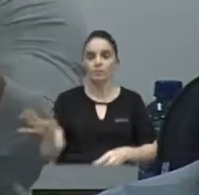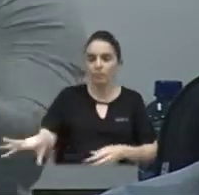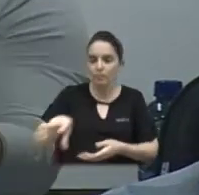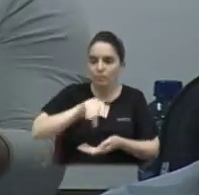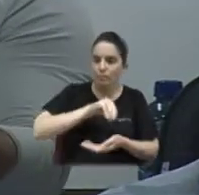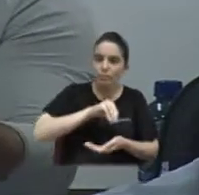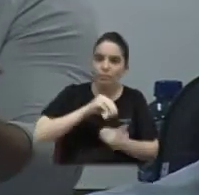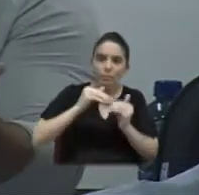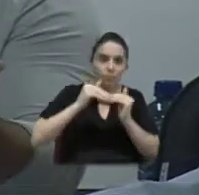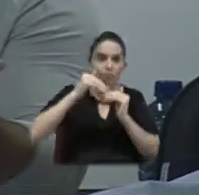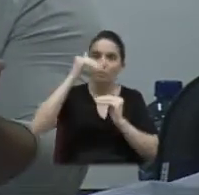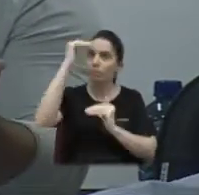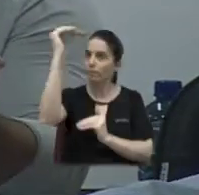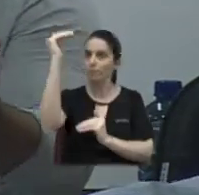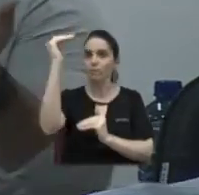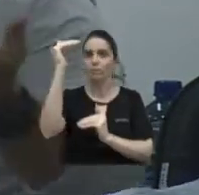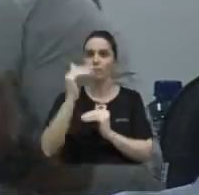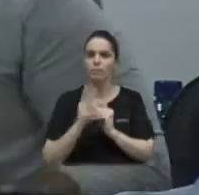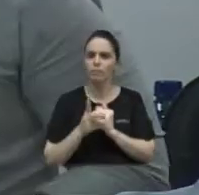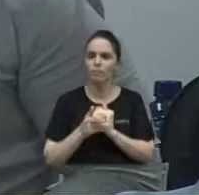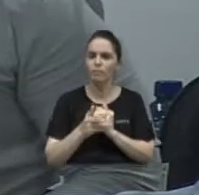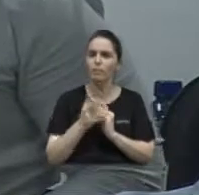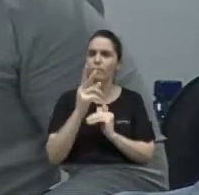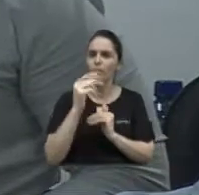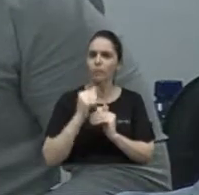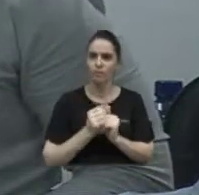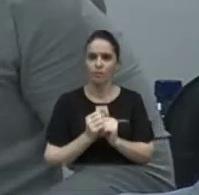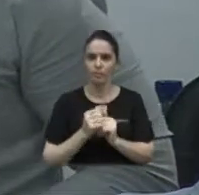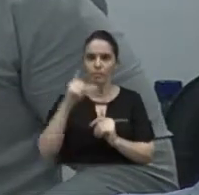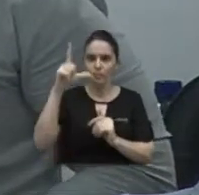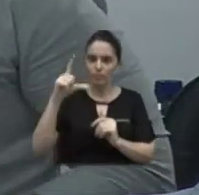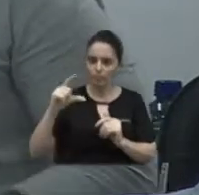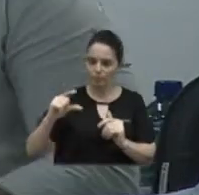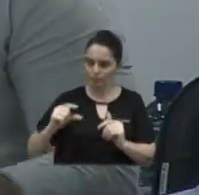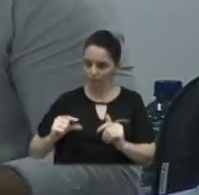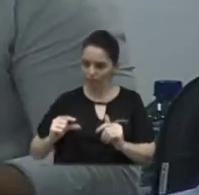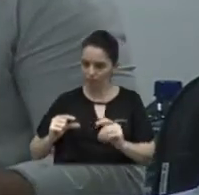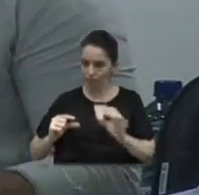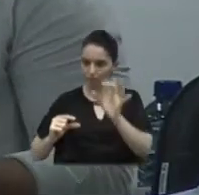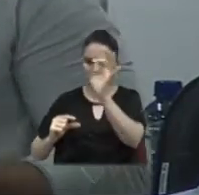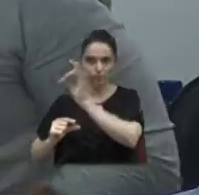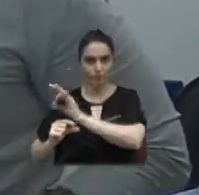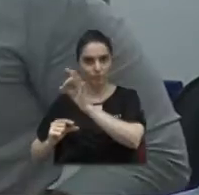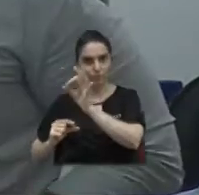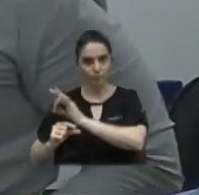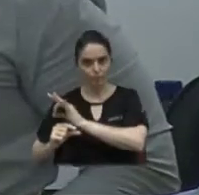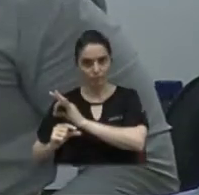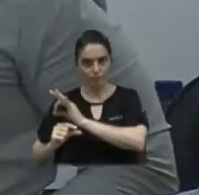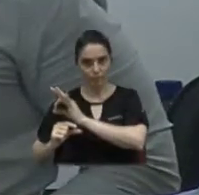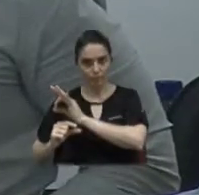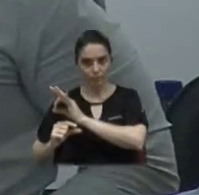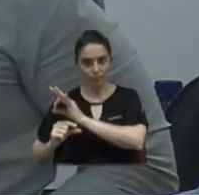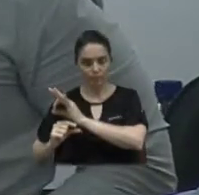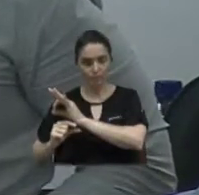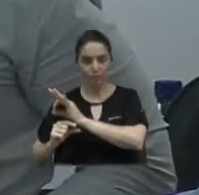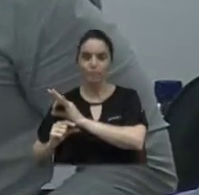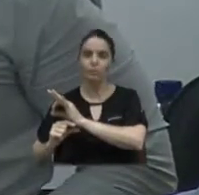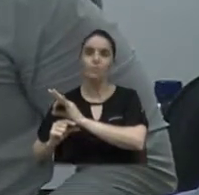vez maior. Então, se diminui a taxa com que eles se capitalizam,